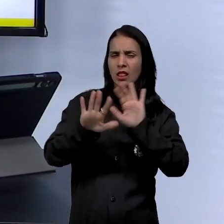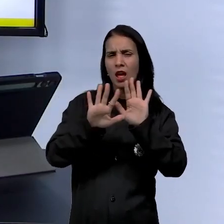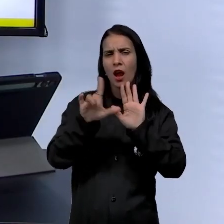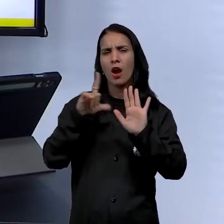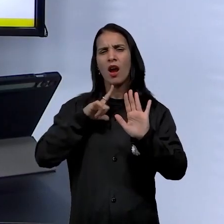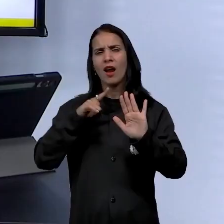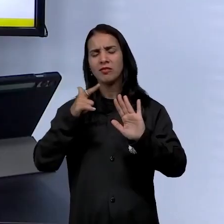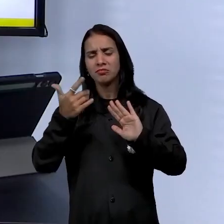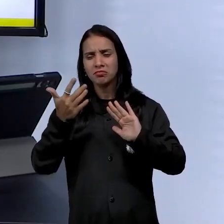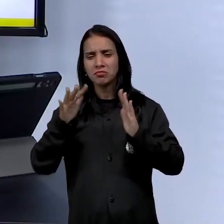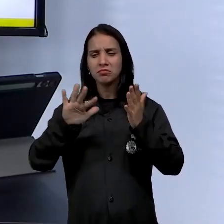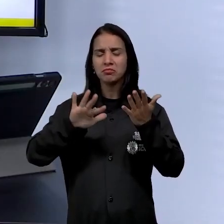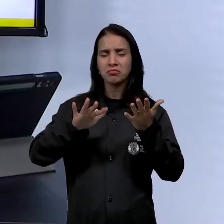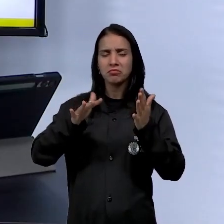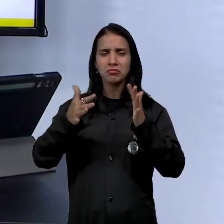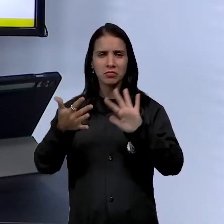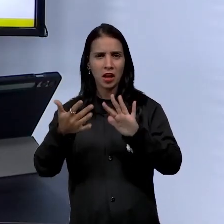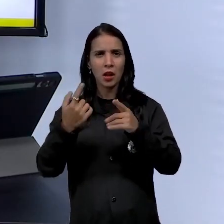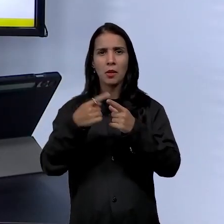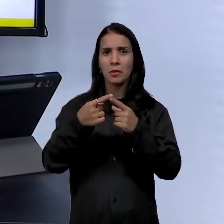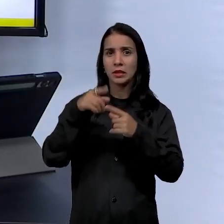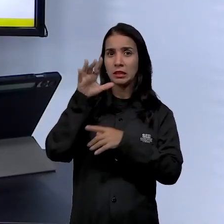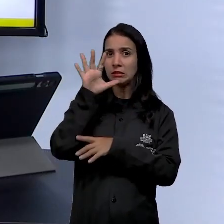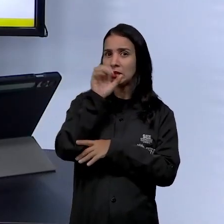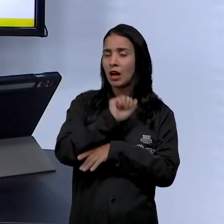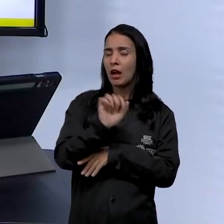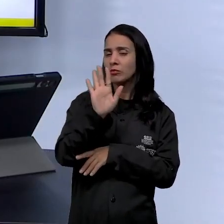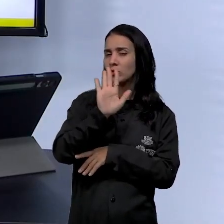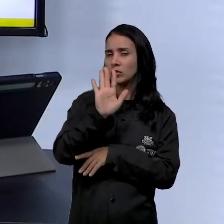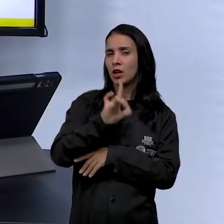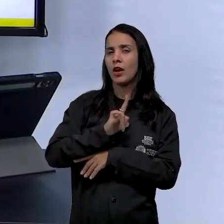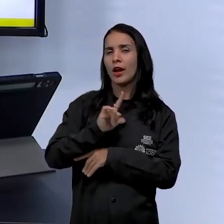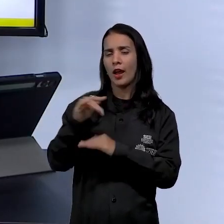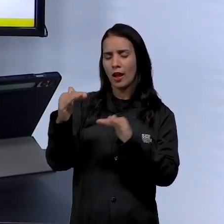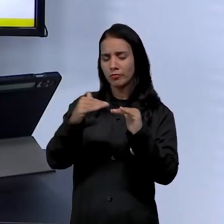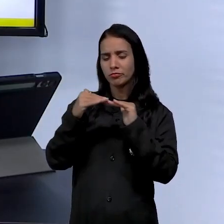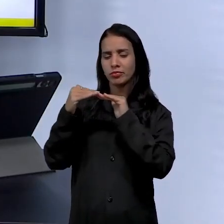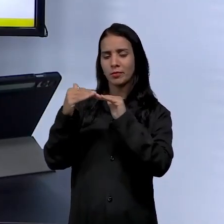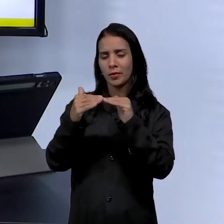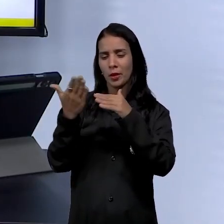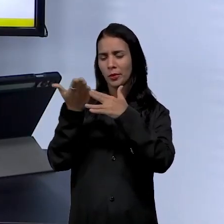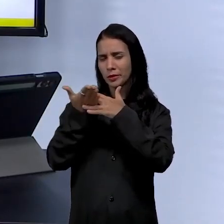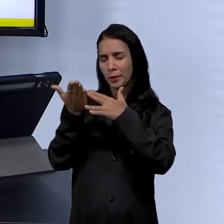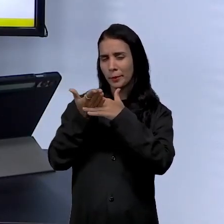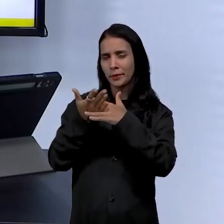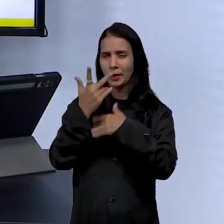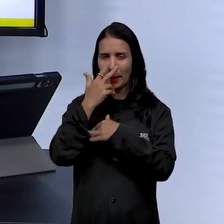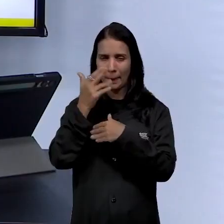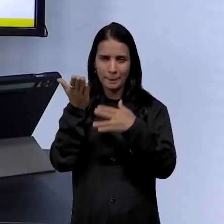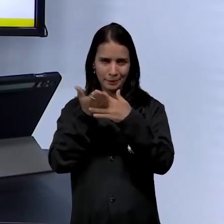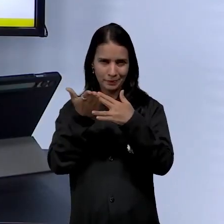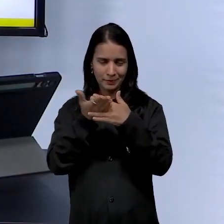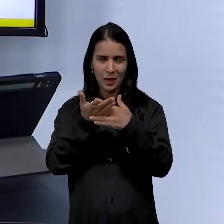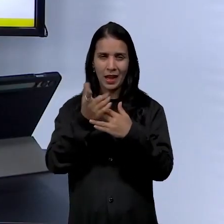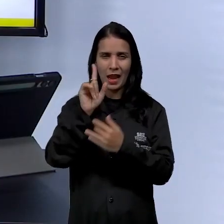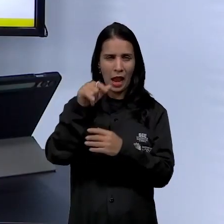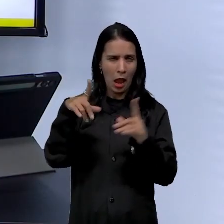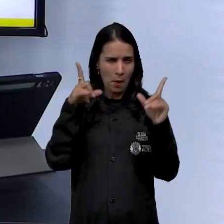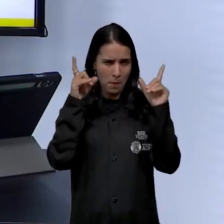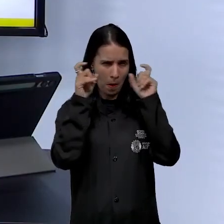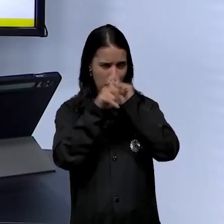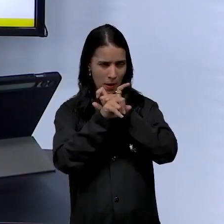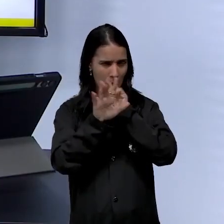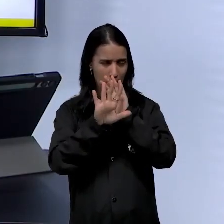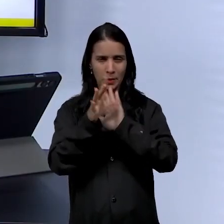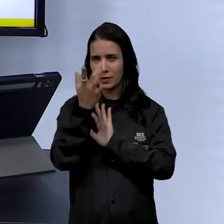nível, vamos dizer assim, imediato, tá? É um nível médio. Não é nem muito difícil, mas também não é